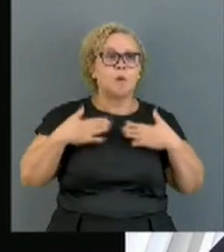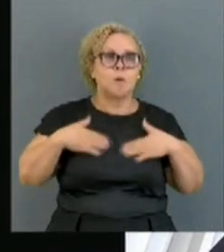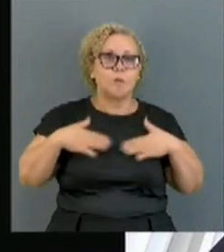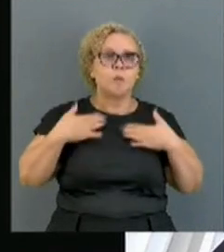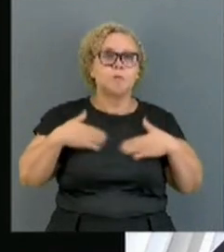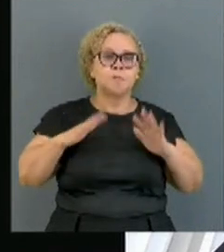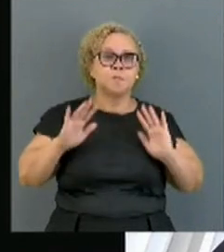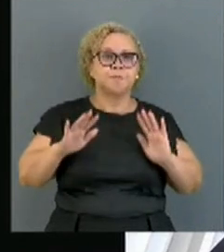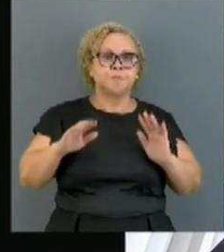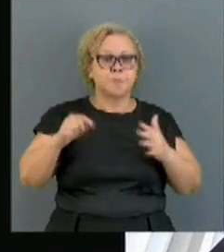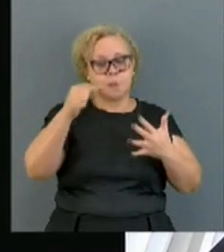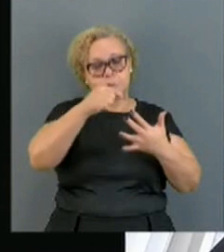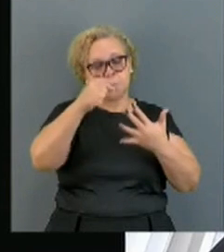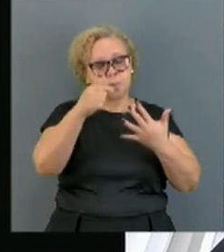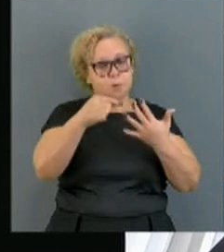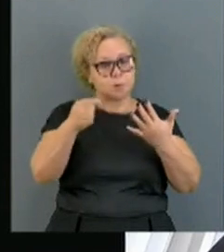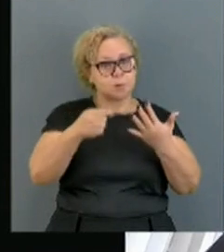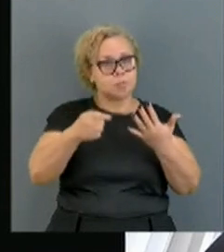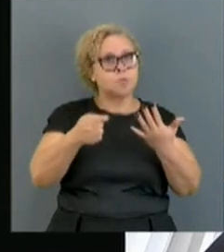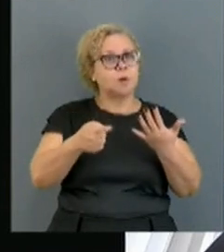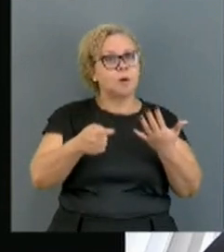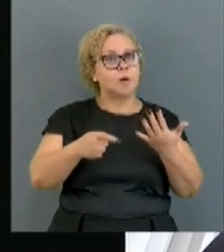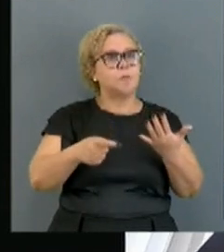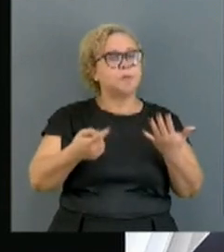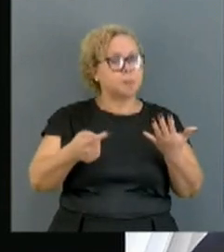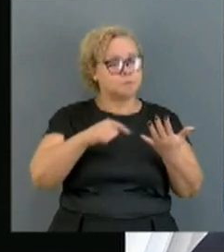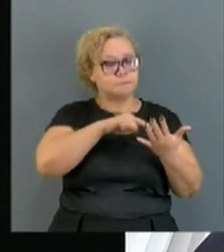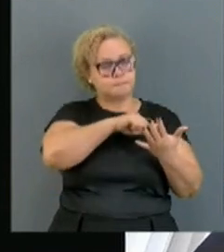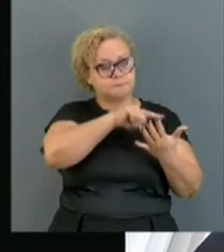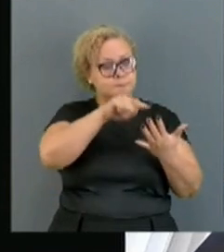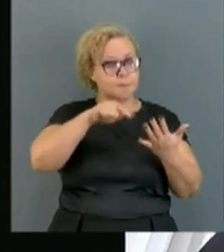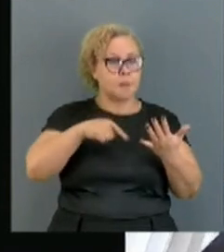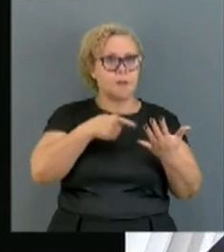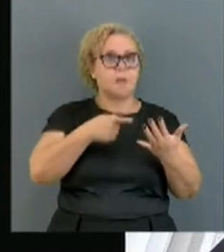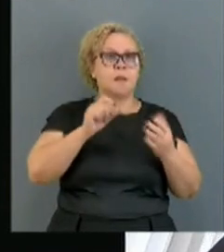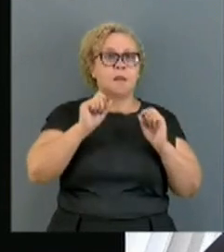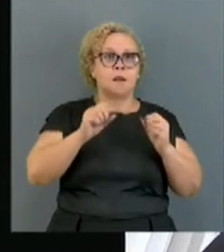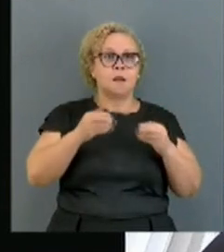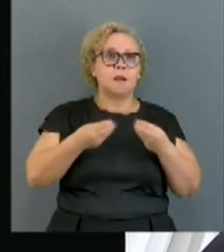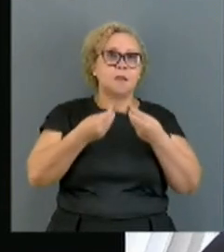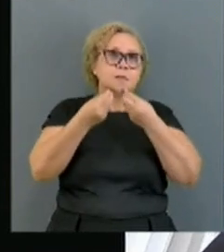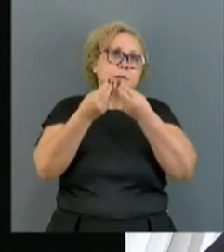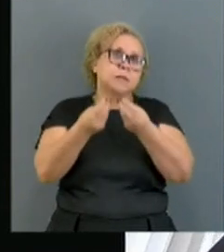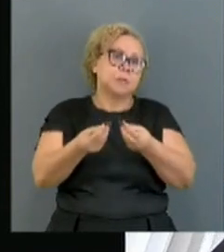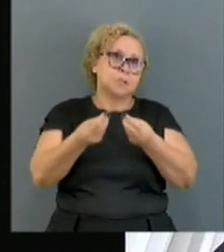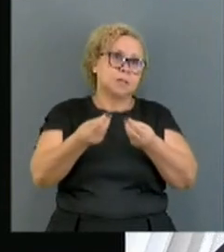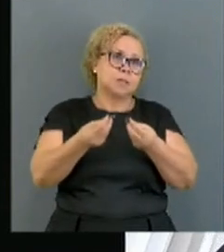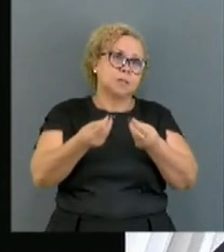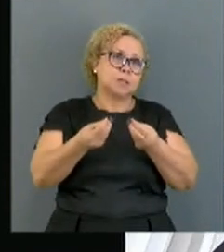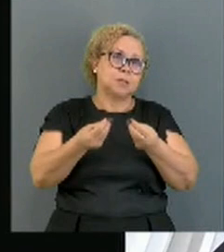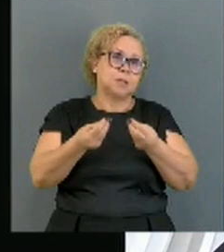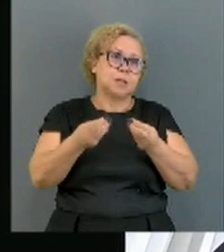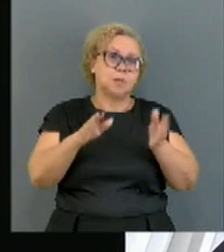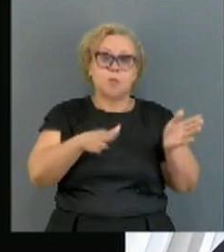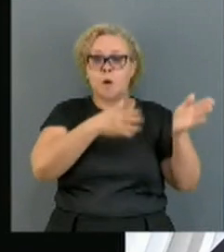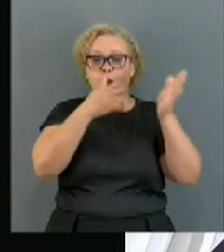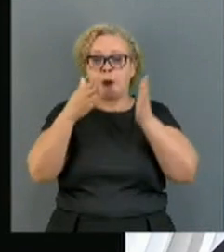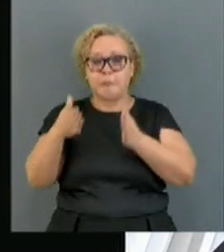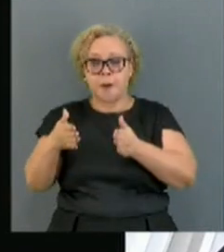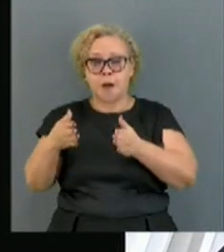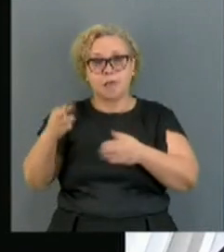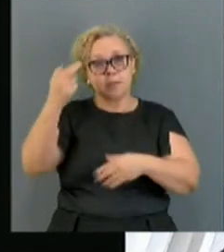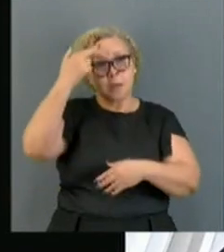esses tópicos, claramente, eles entregam uma parte da propriedade intelectual, do